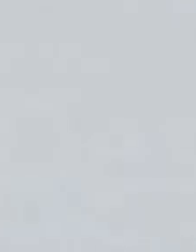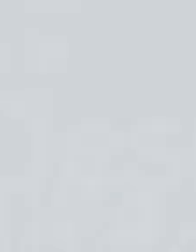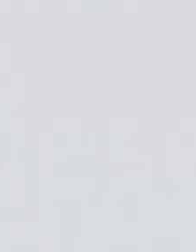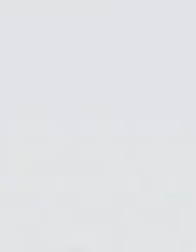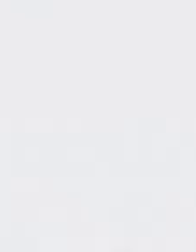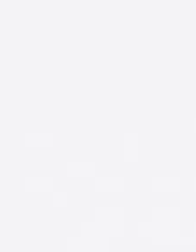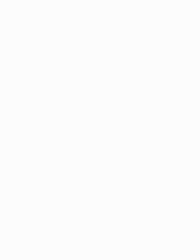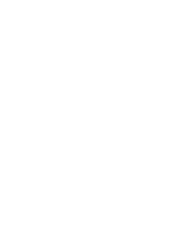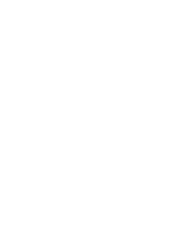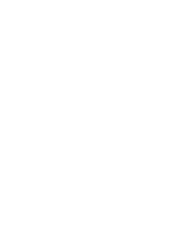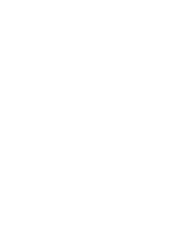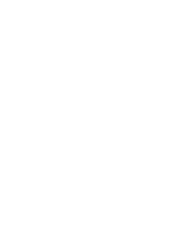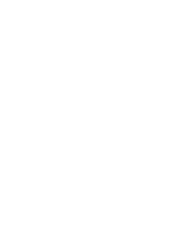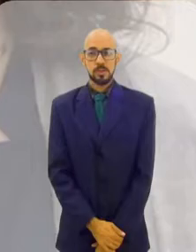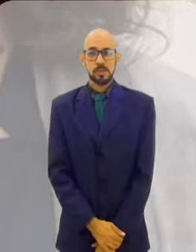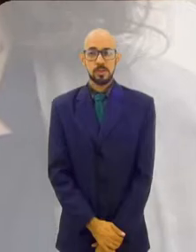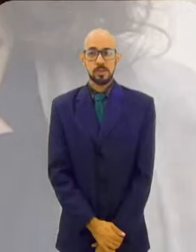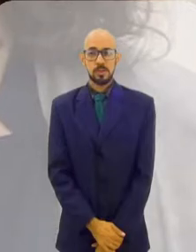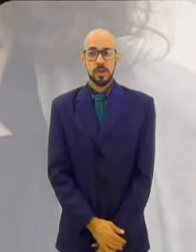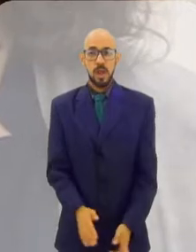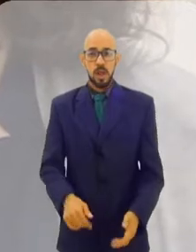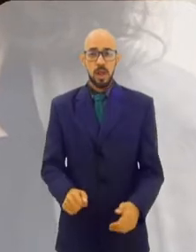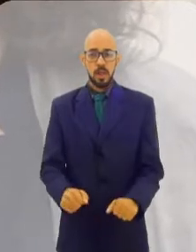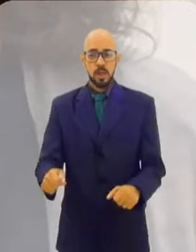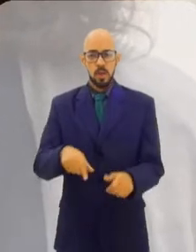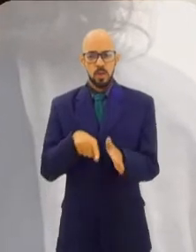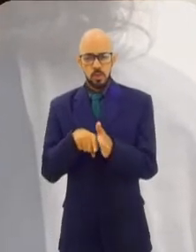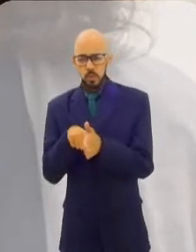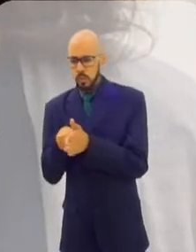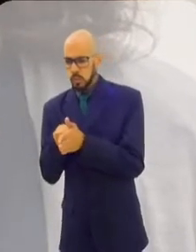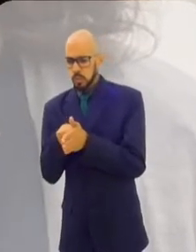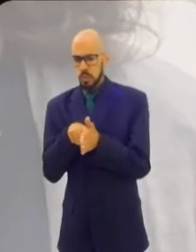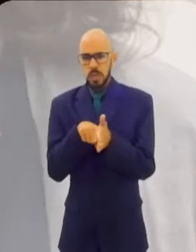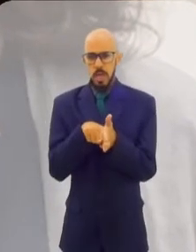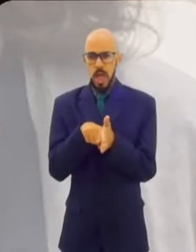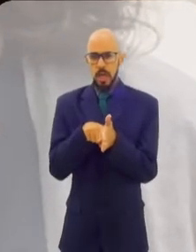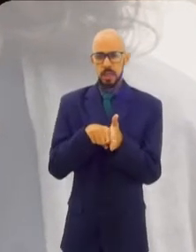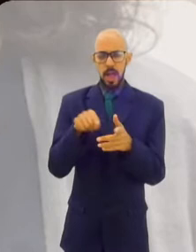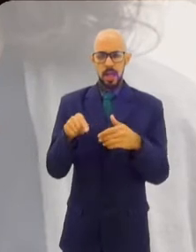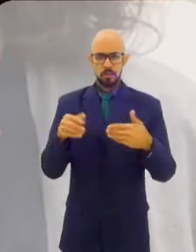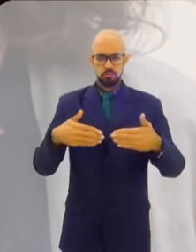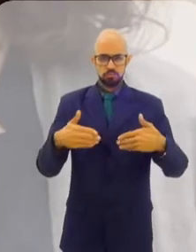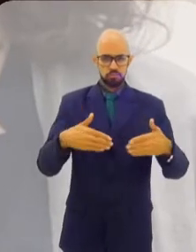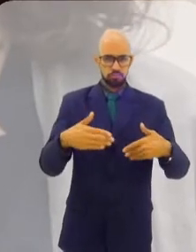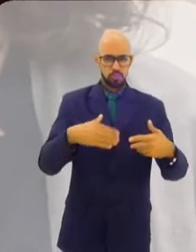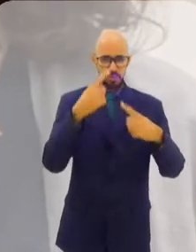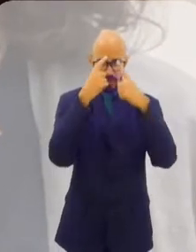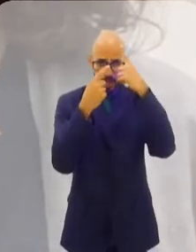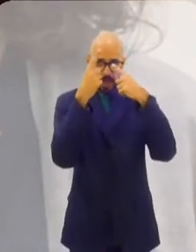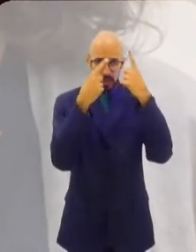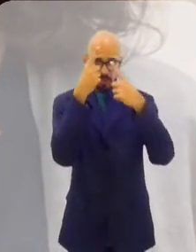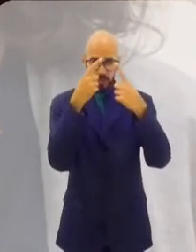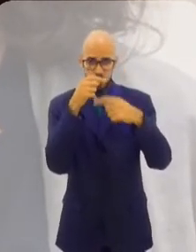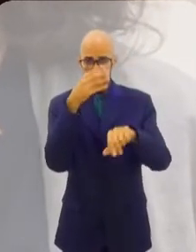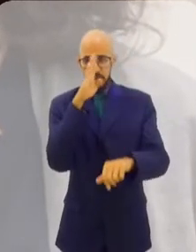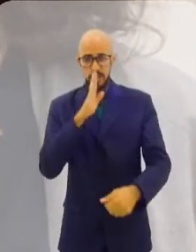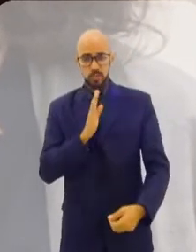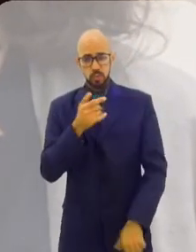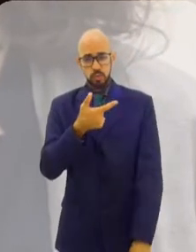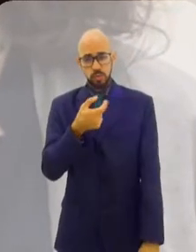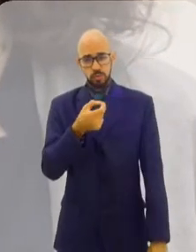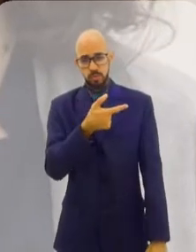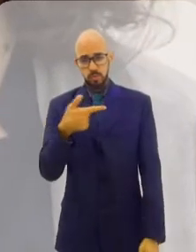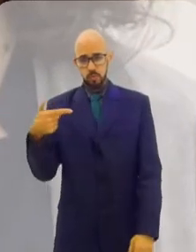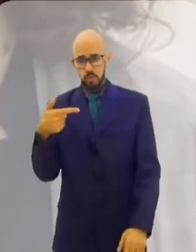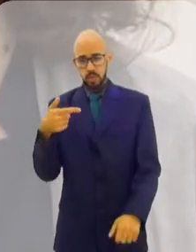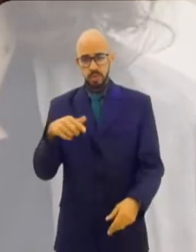E aí o mapeamento da indústria criativa no Brasil 2022 é uma publicação que além de reunir as